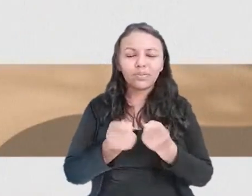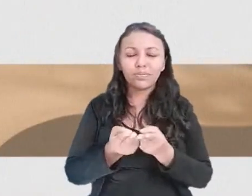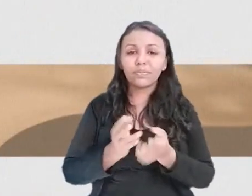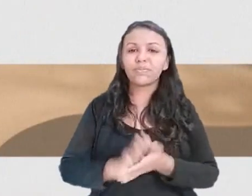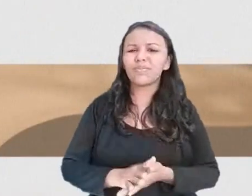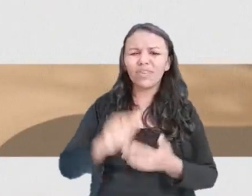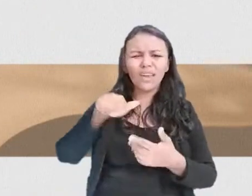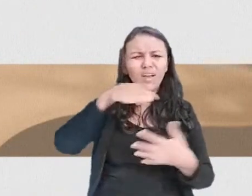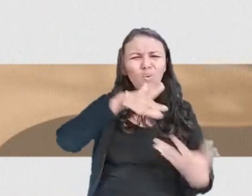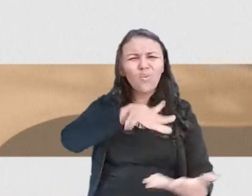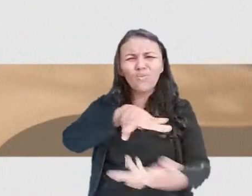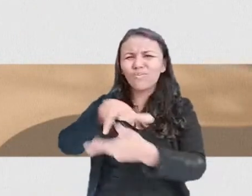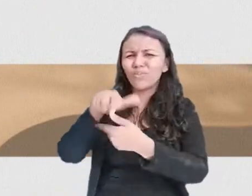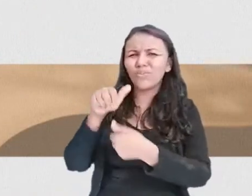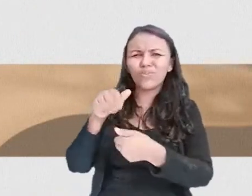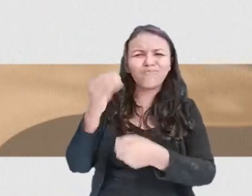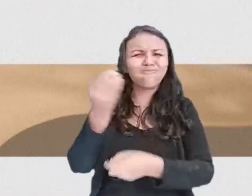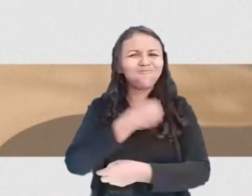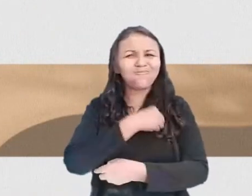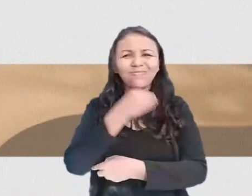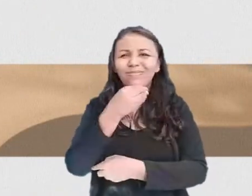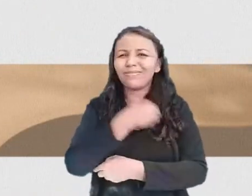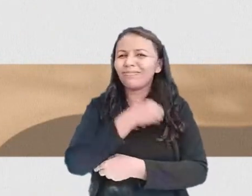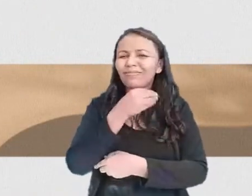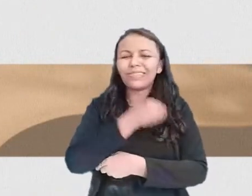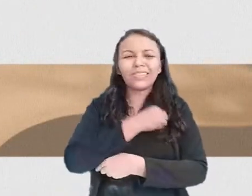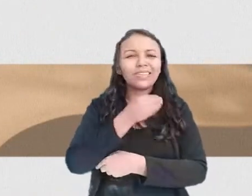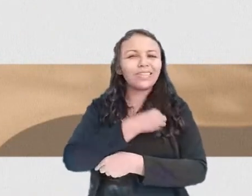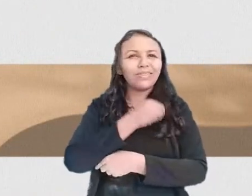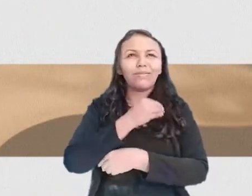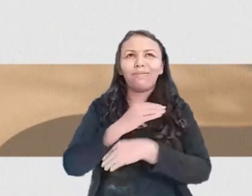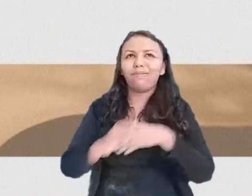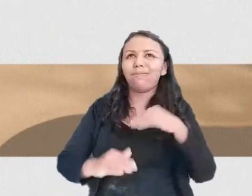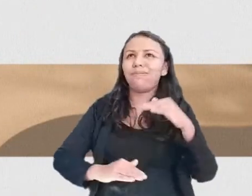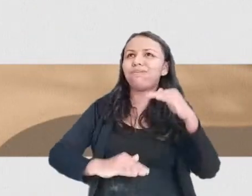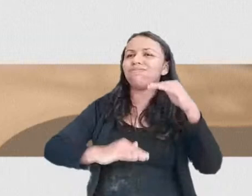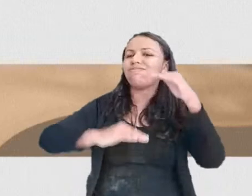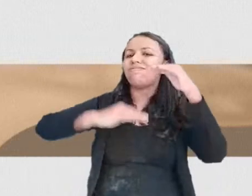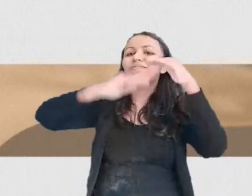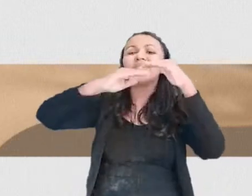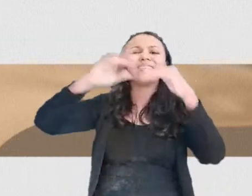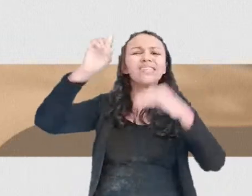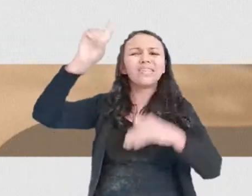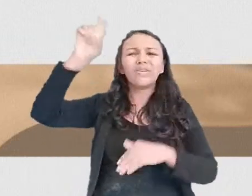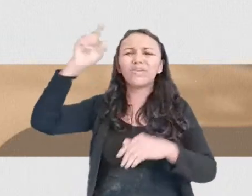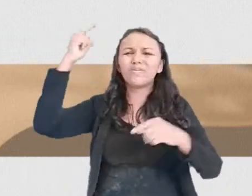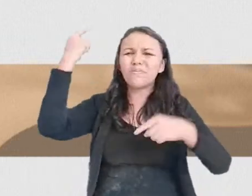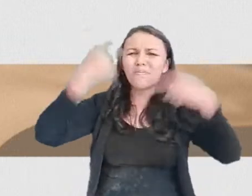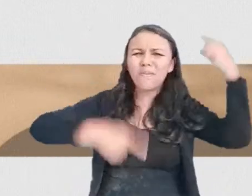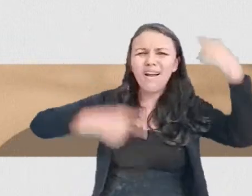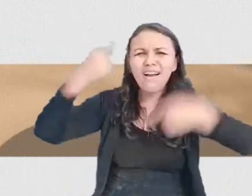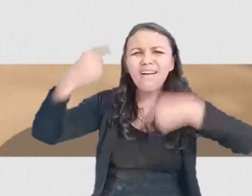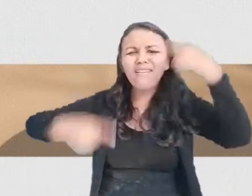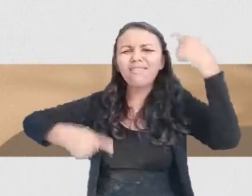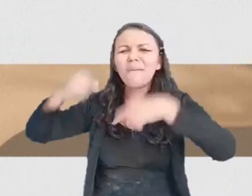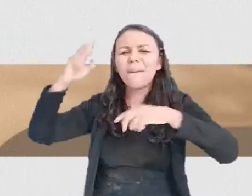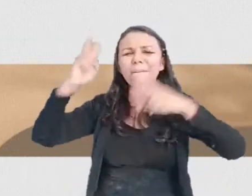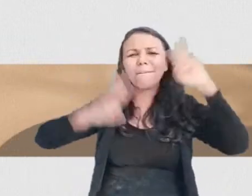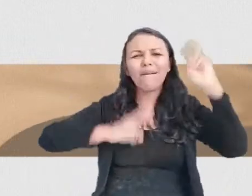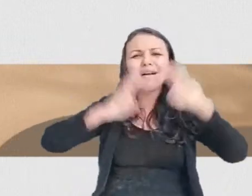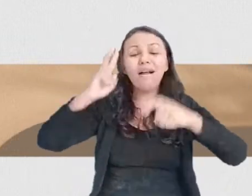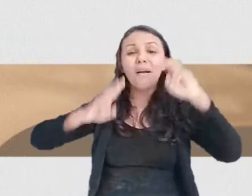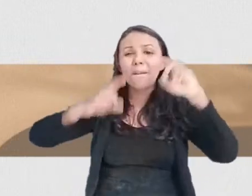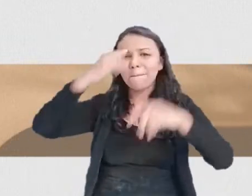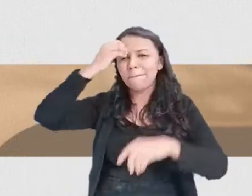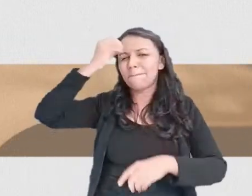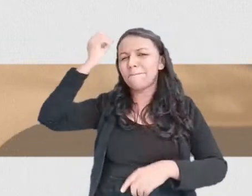diante da face de Deus, e encheu-se a terra de violência. E viu Deus a terra, e eis que estava corrompida,